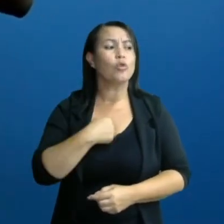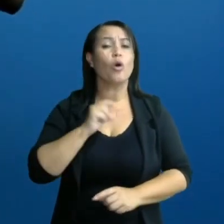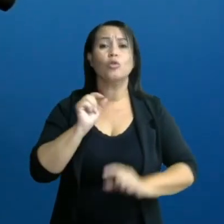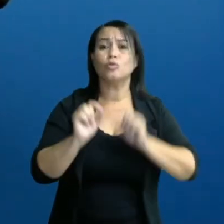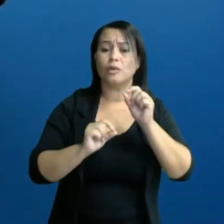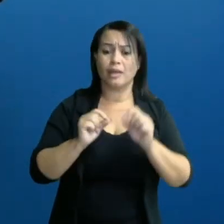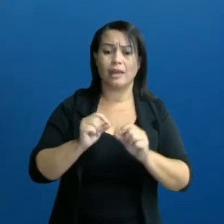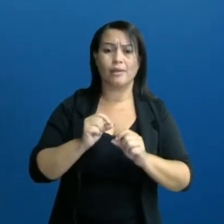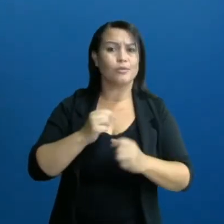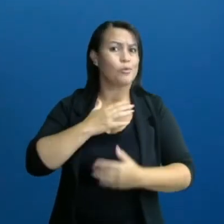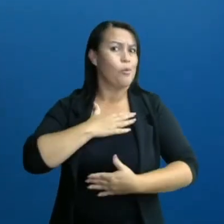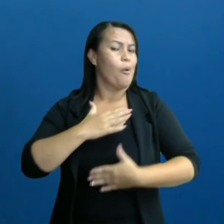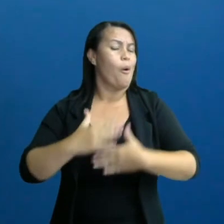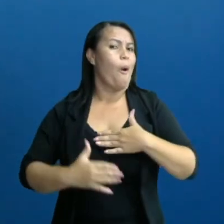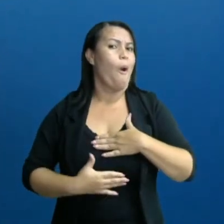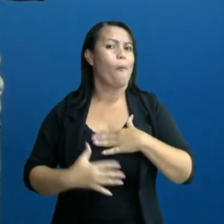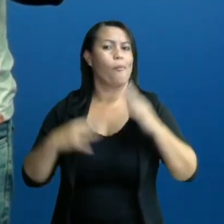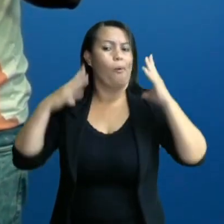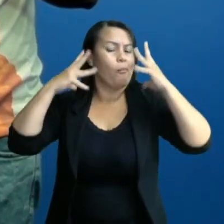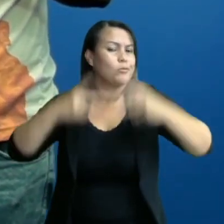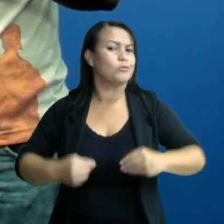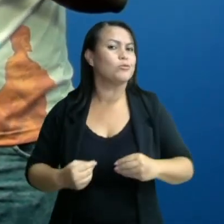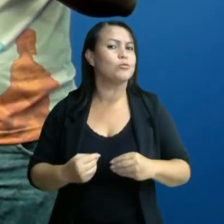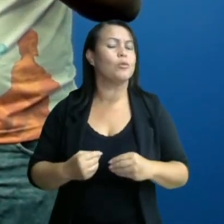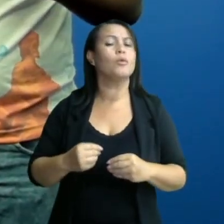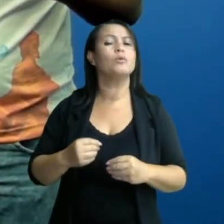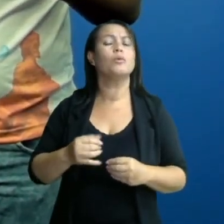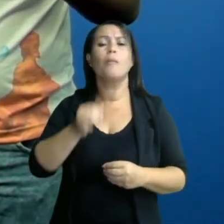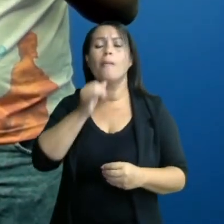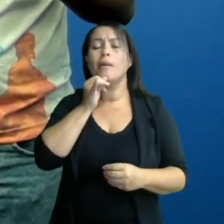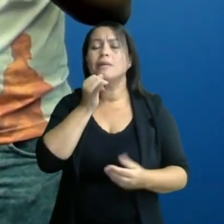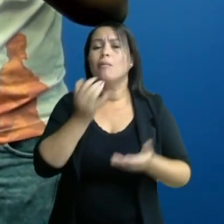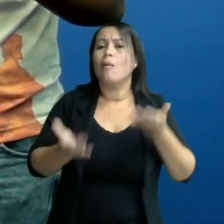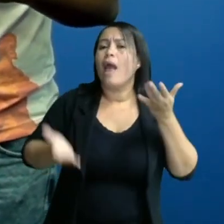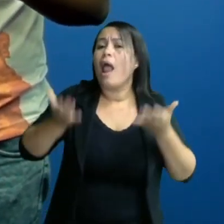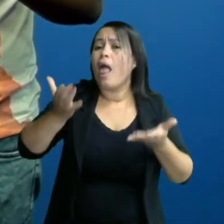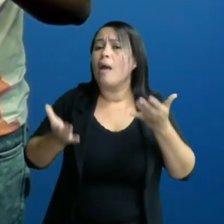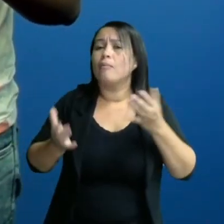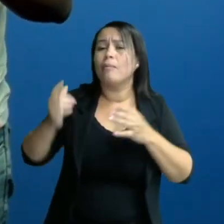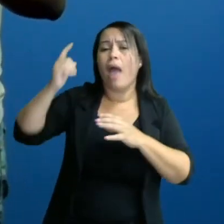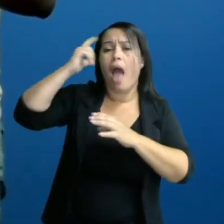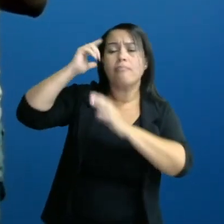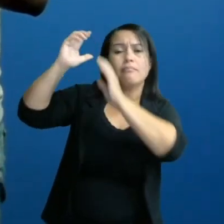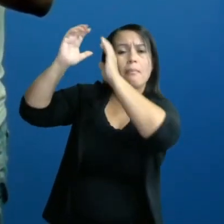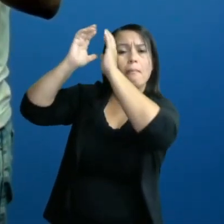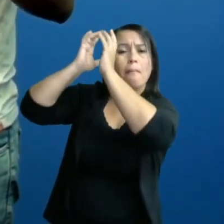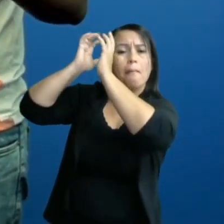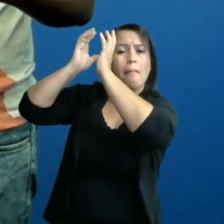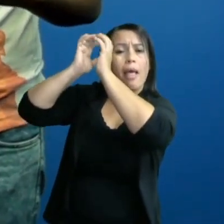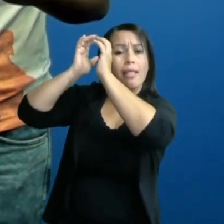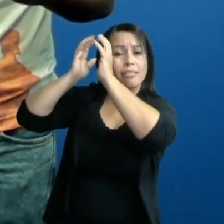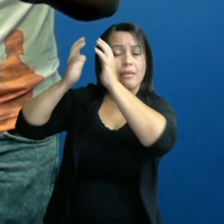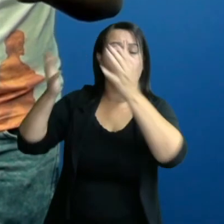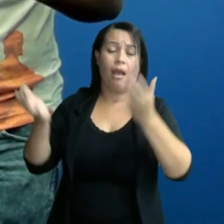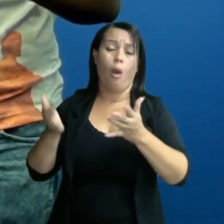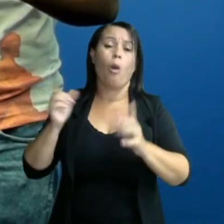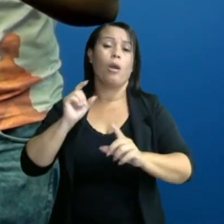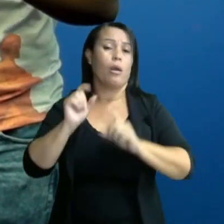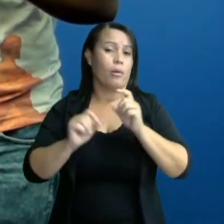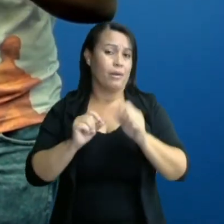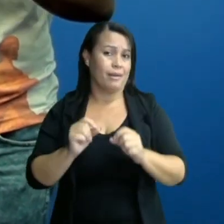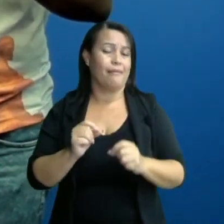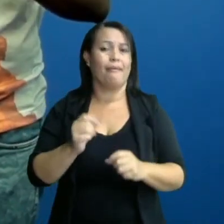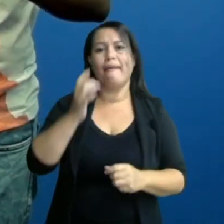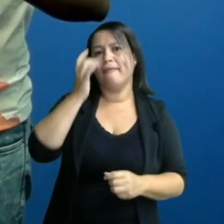equilíbrio como um todo, né? O equilíbrio emocional é muito importante para o nosso organismo. Nesses tempos que vivemos hoje, é